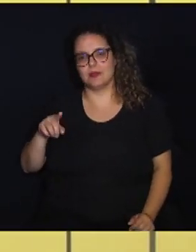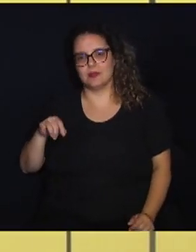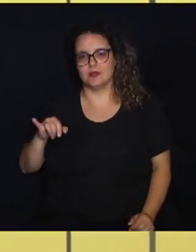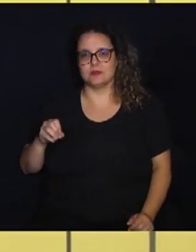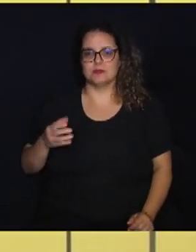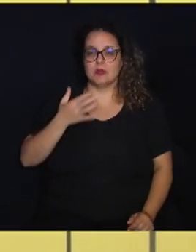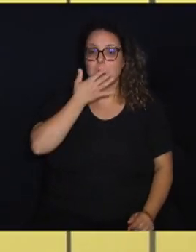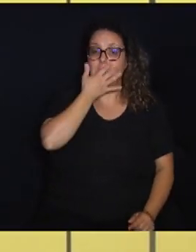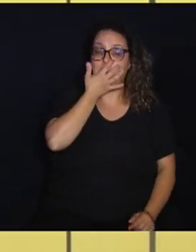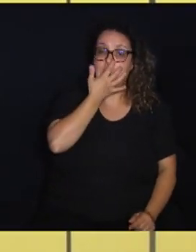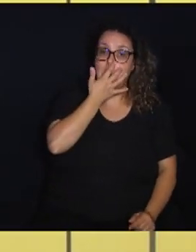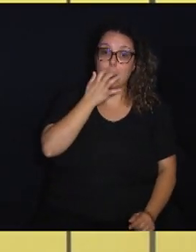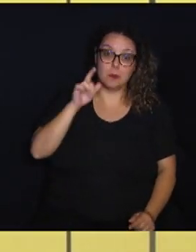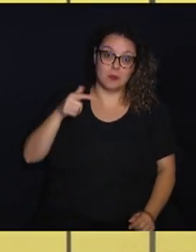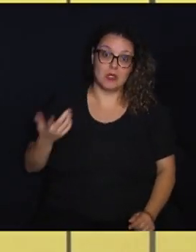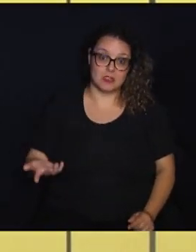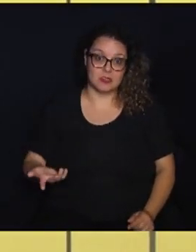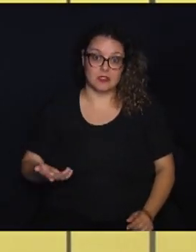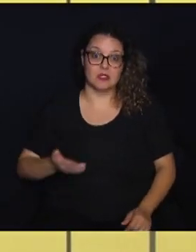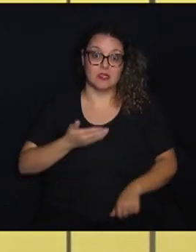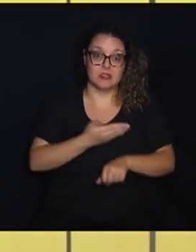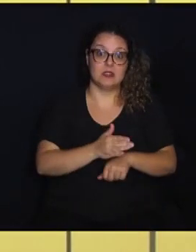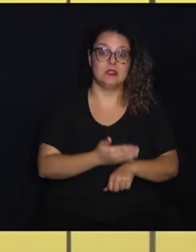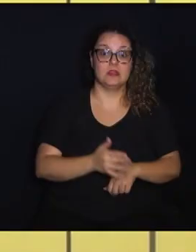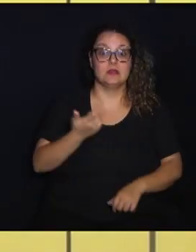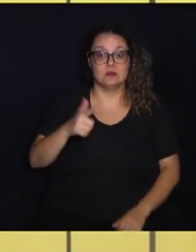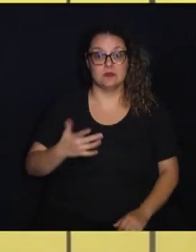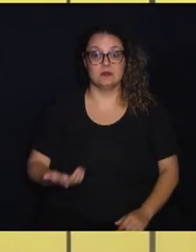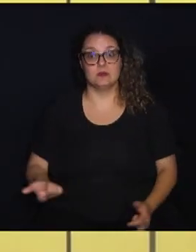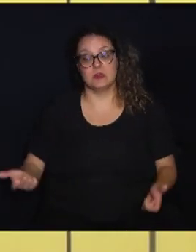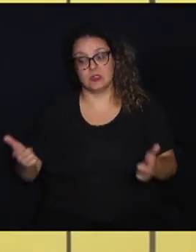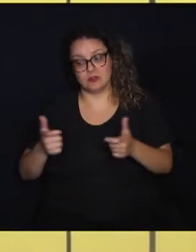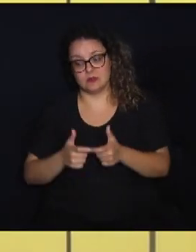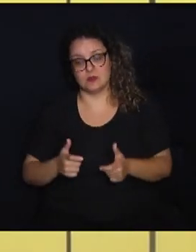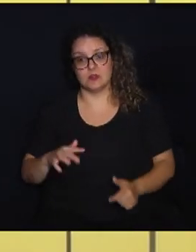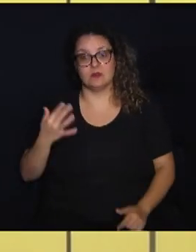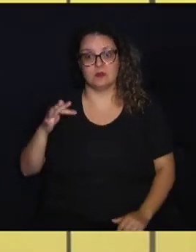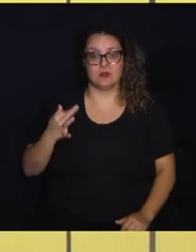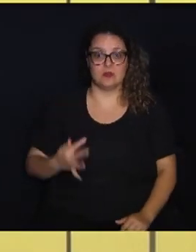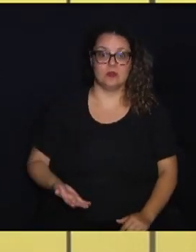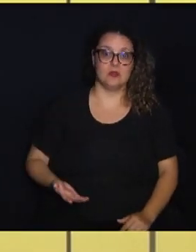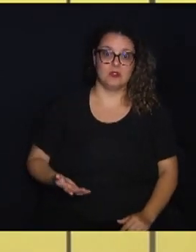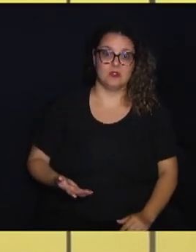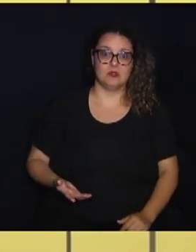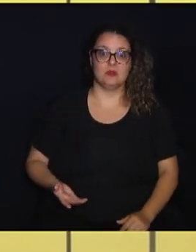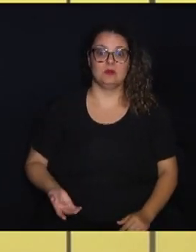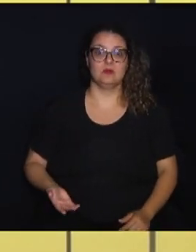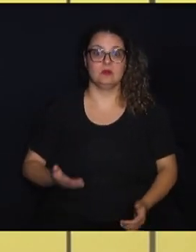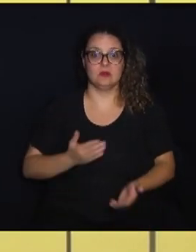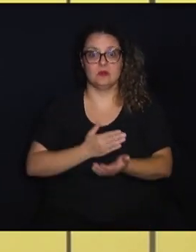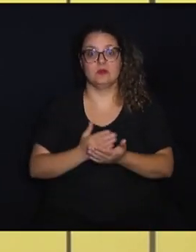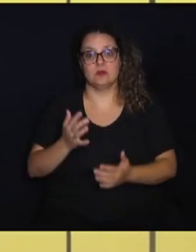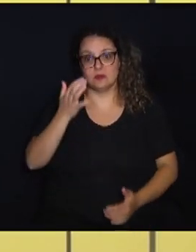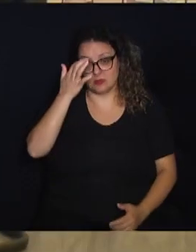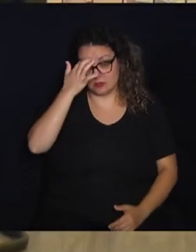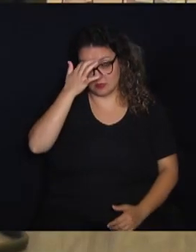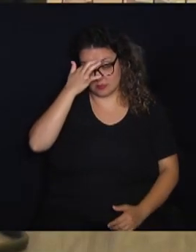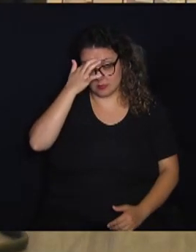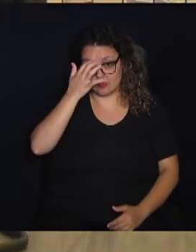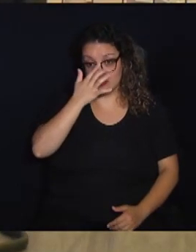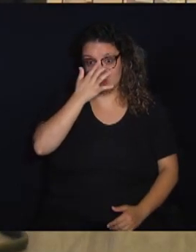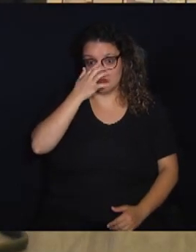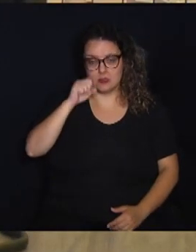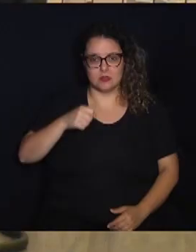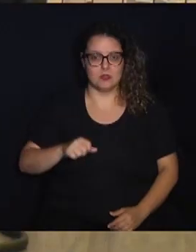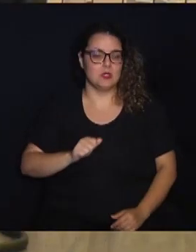das opções. A gente treinar novamente para diminuir a dor do exercício Sim. inicial, vamos dizer assim. Ana, você está há quanto tempo